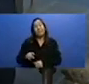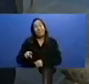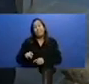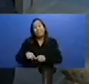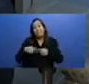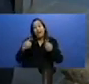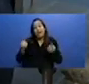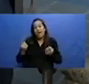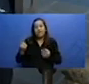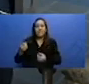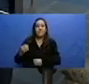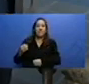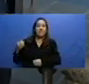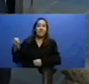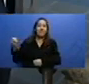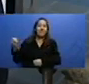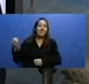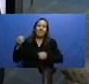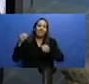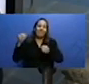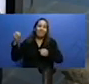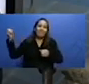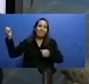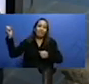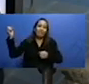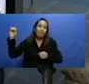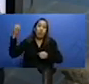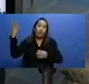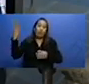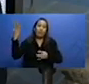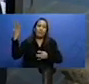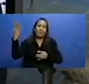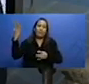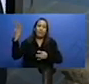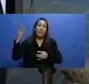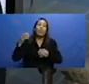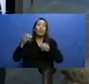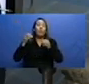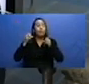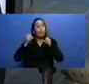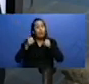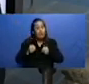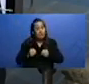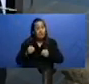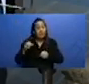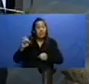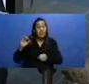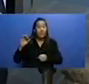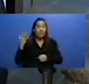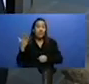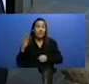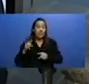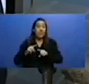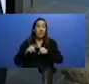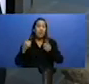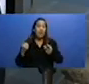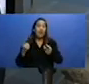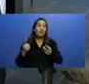não chove. Então, aquela previsão do tempo, ela é provável que aconteça, mas ela não